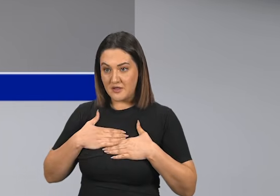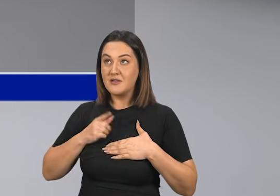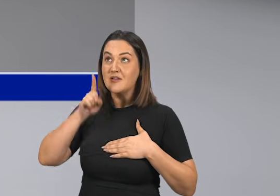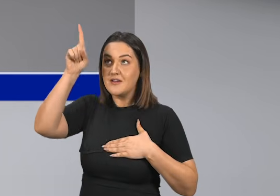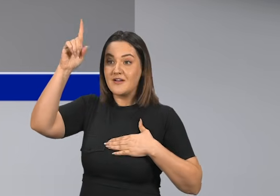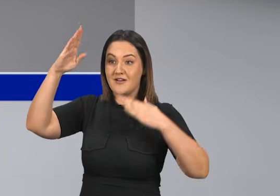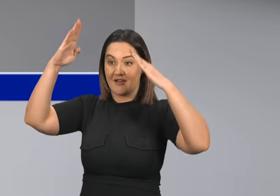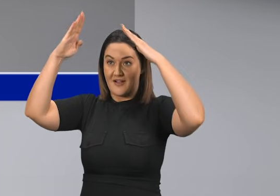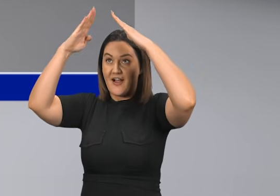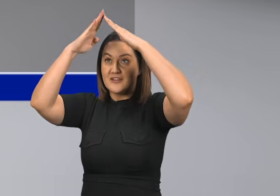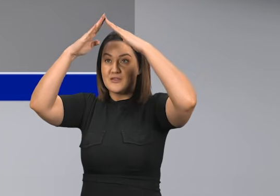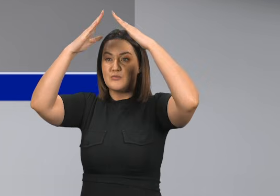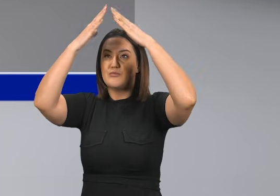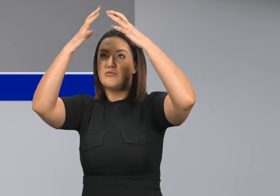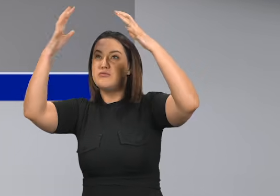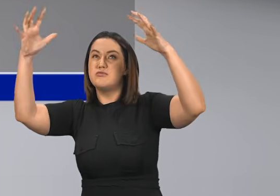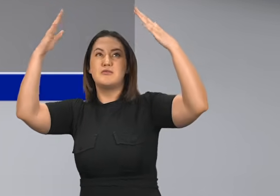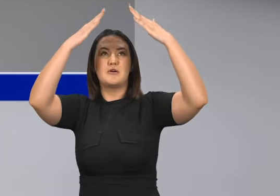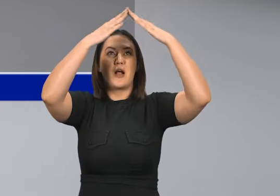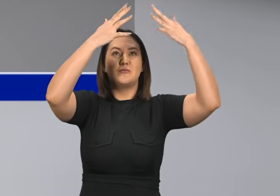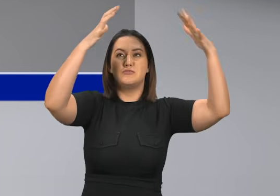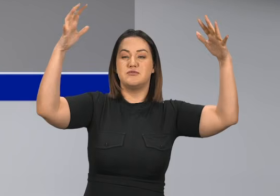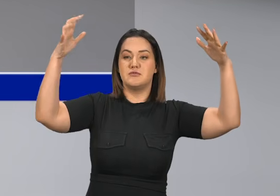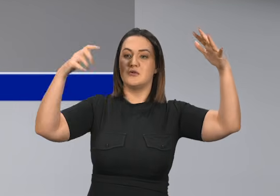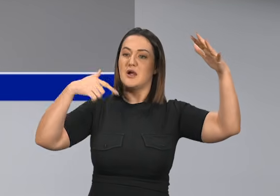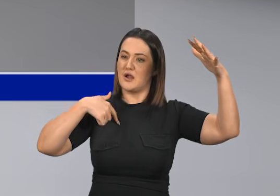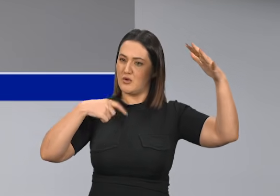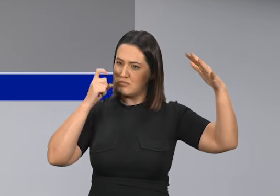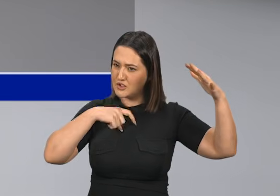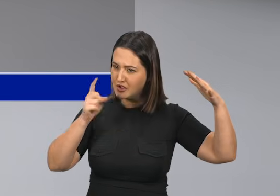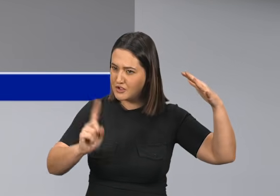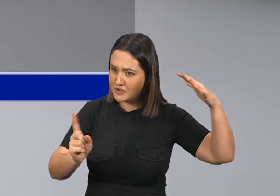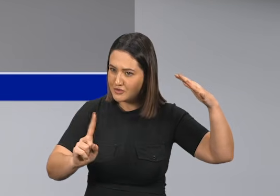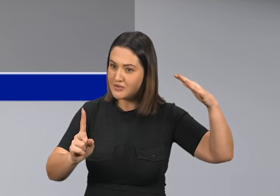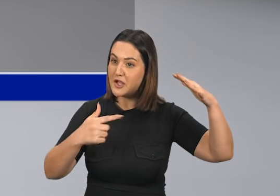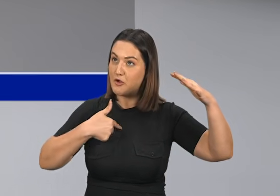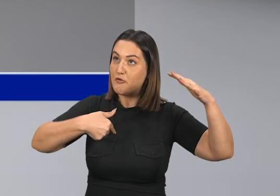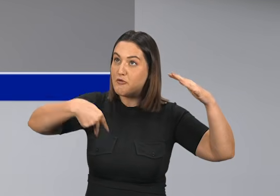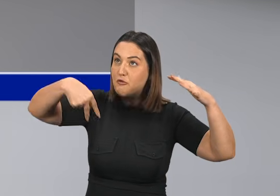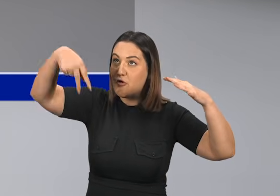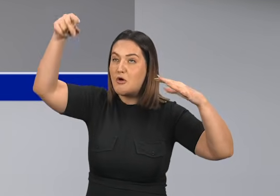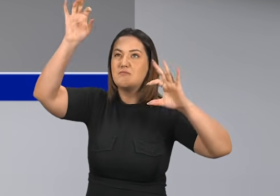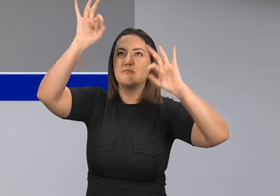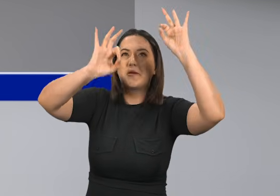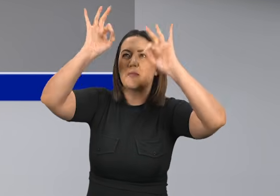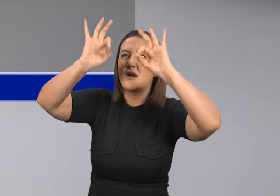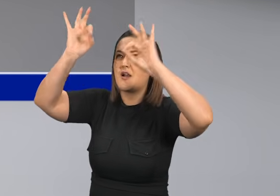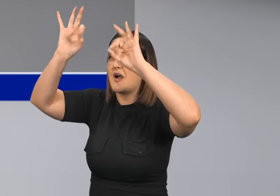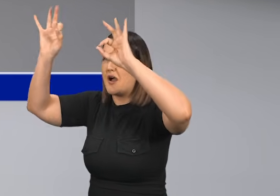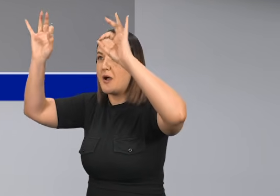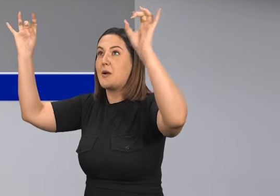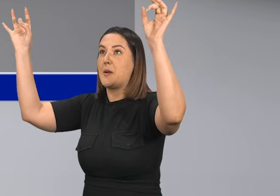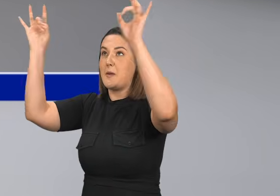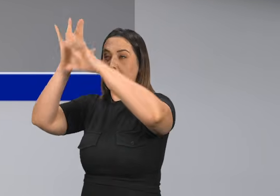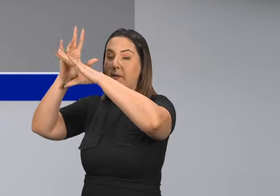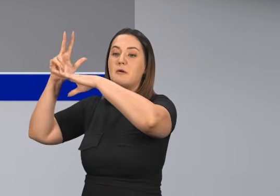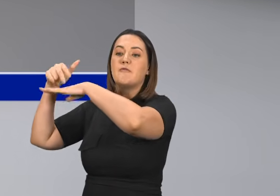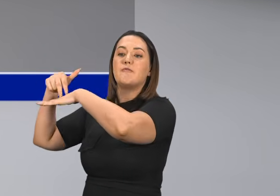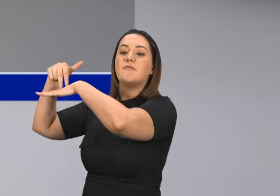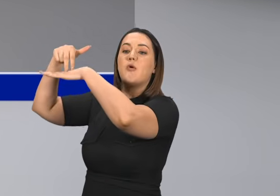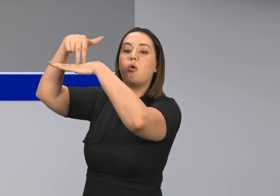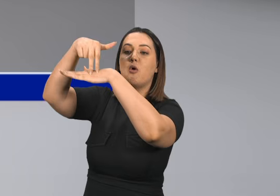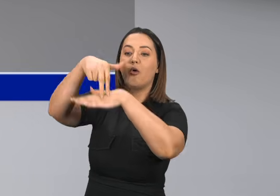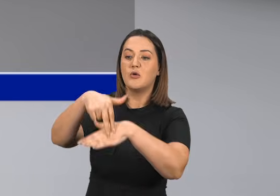moradas. Se assim não fora, eu vou-lhe teria dito, pois vou preparar-vos lugar. E quando eu for e vos preparar lugar,